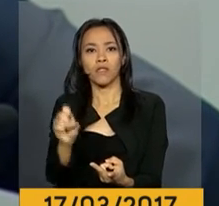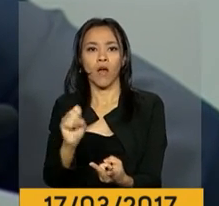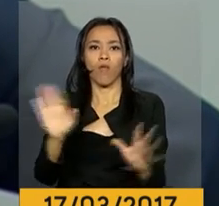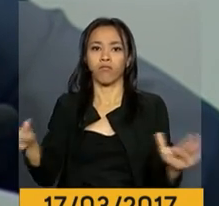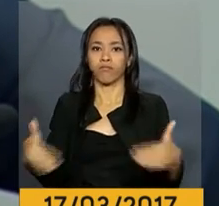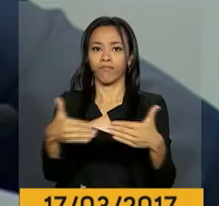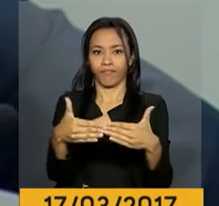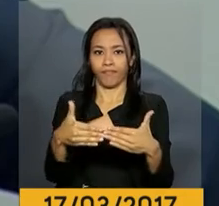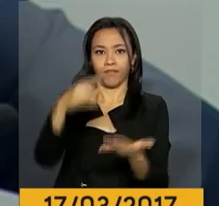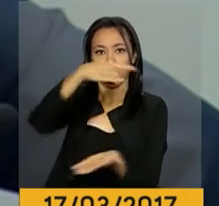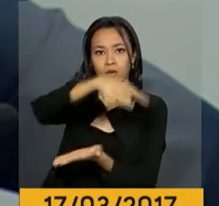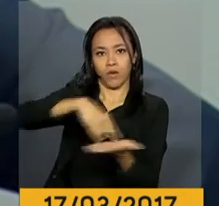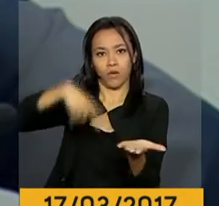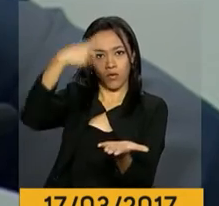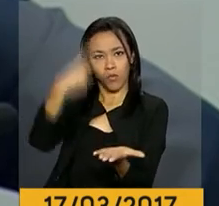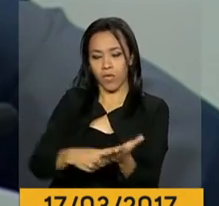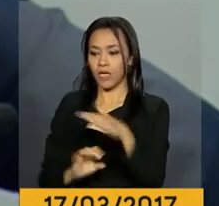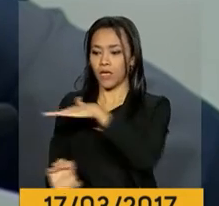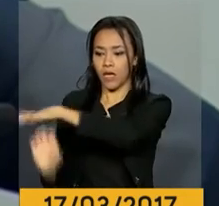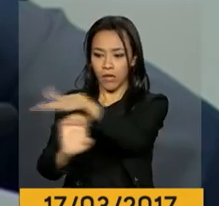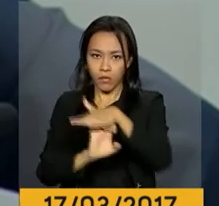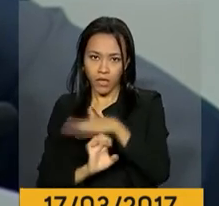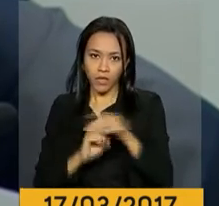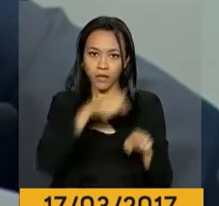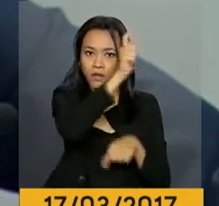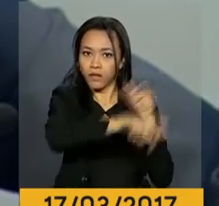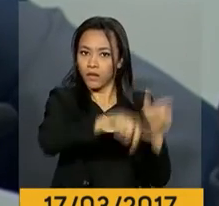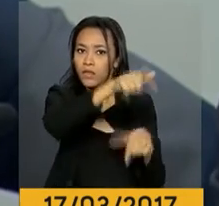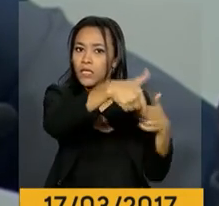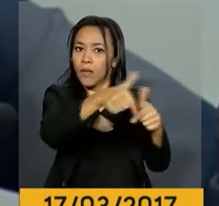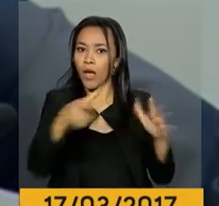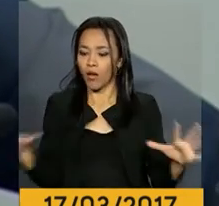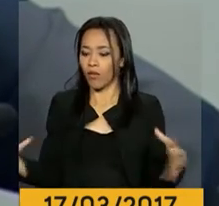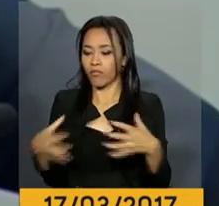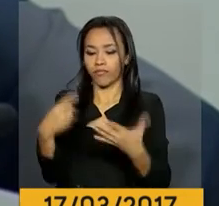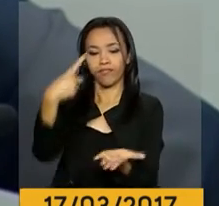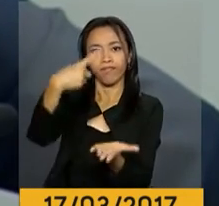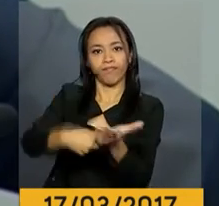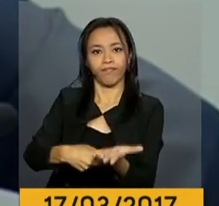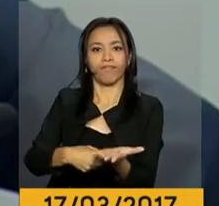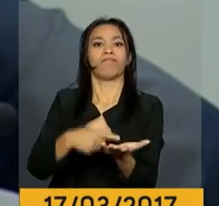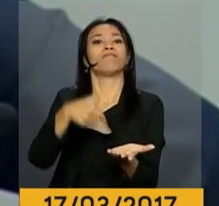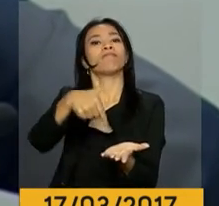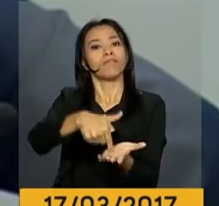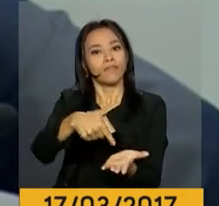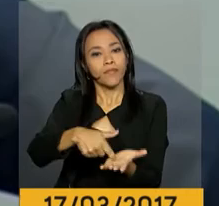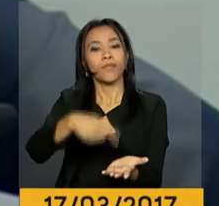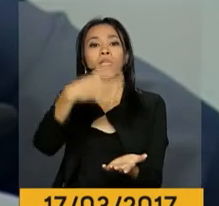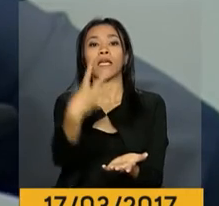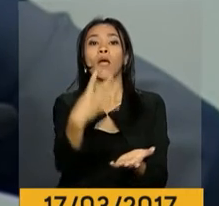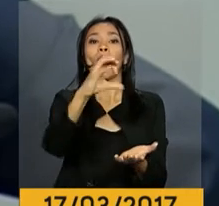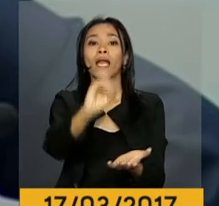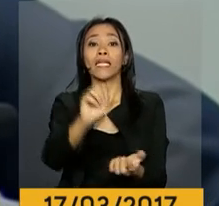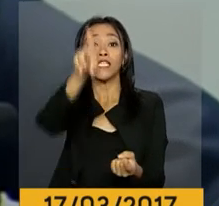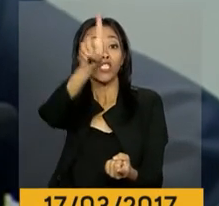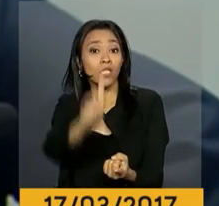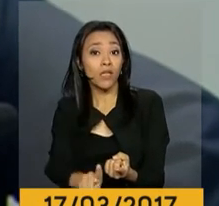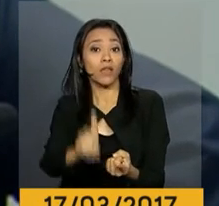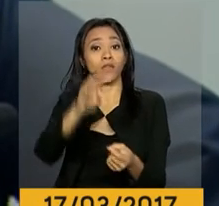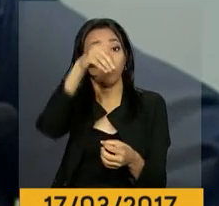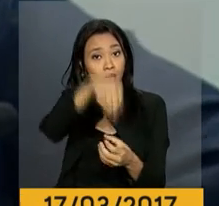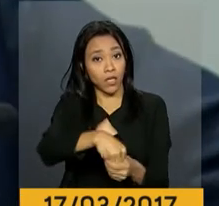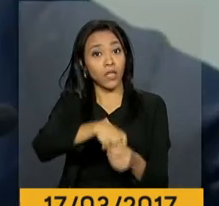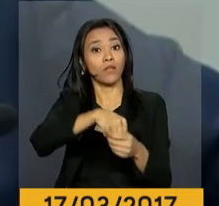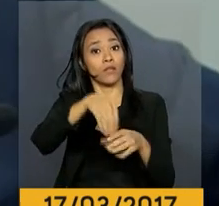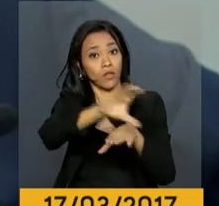acordo coletivo não se prestaria a reproduzir aqueles 40 direitos que já estão previstos lá